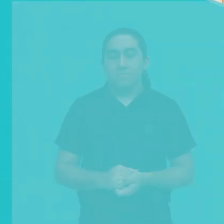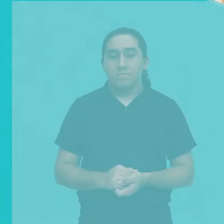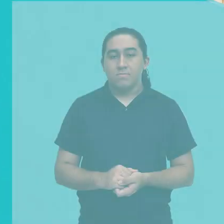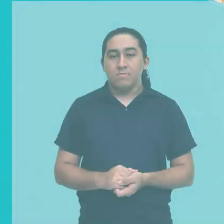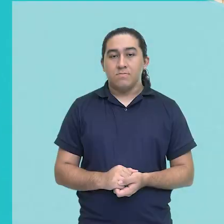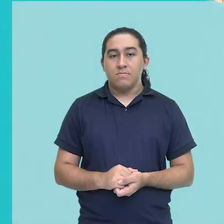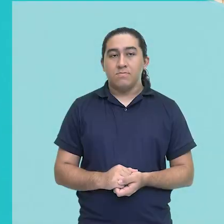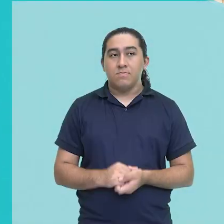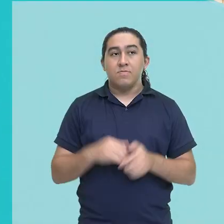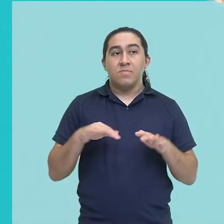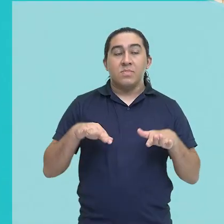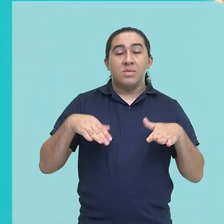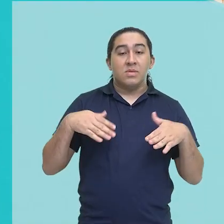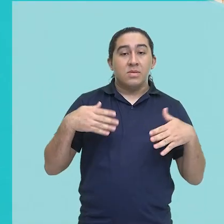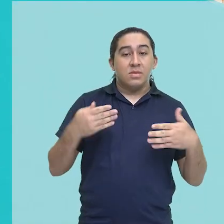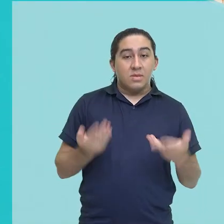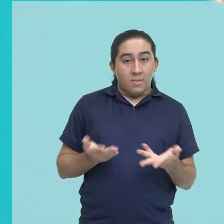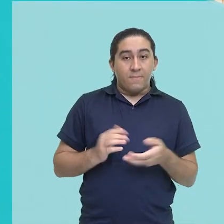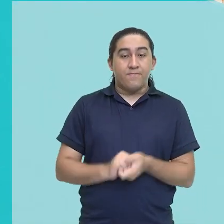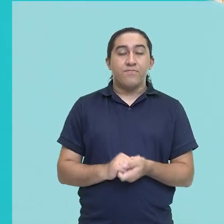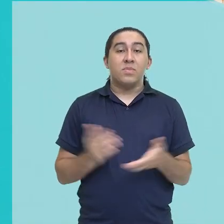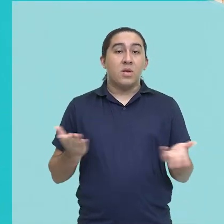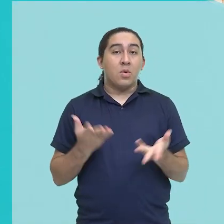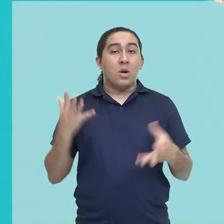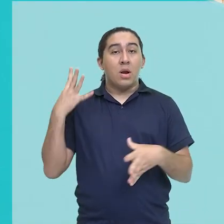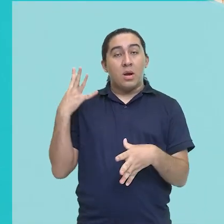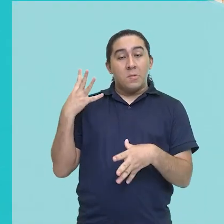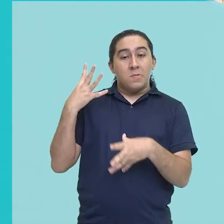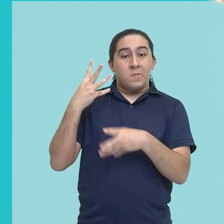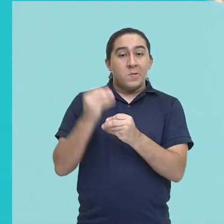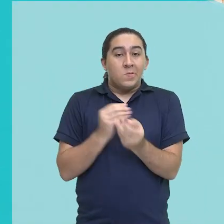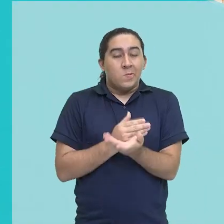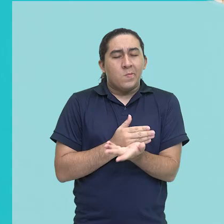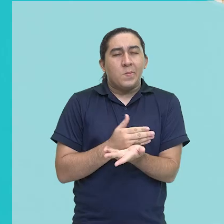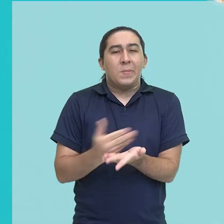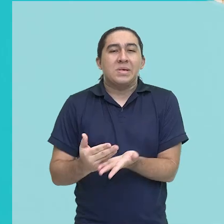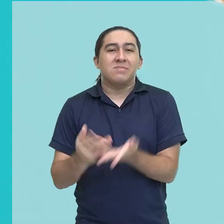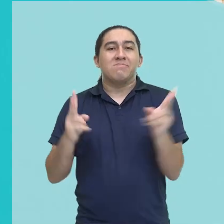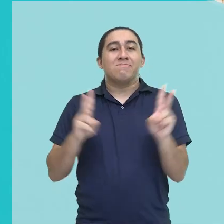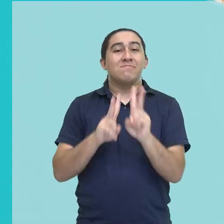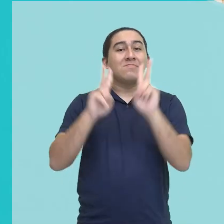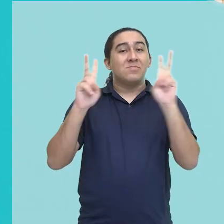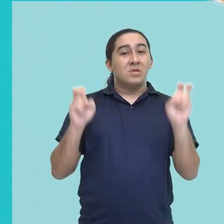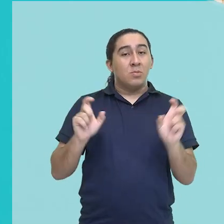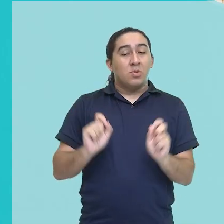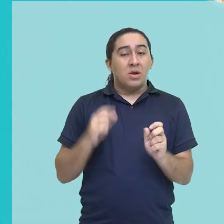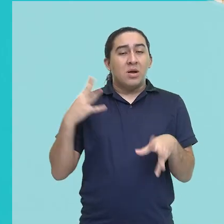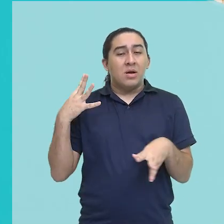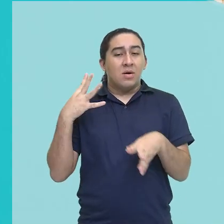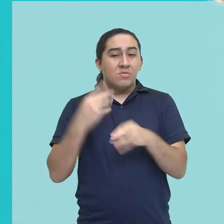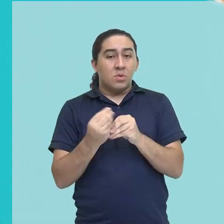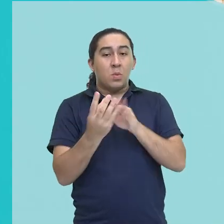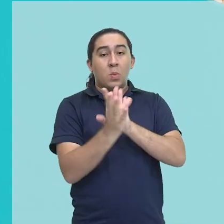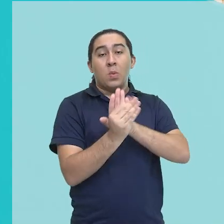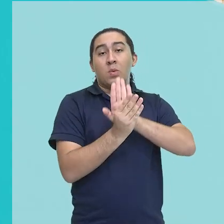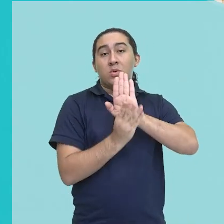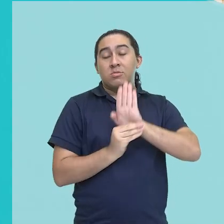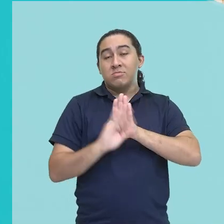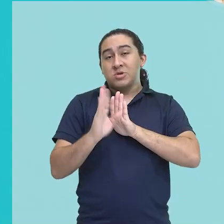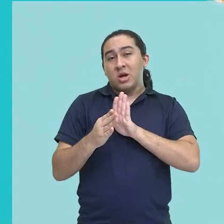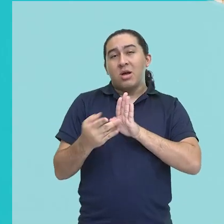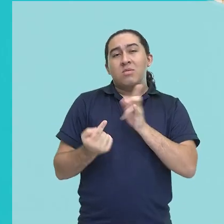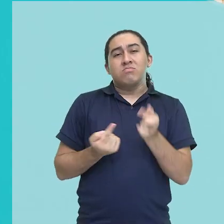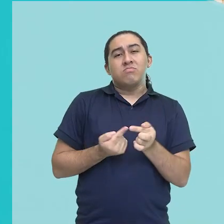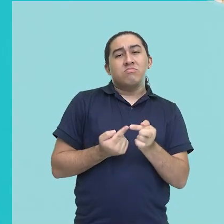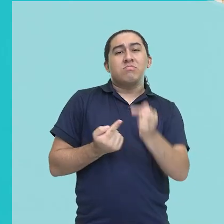Então, vamos dar início à nossa revisão e falar sobre a nossa revisão, revisitar esses conteúdos